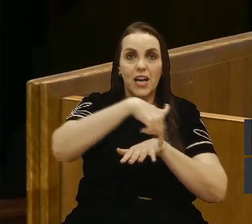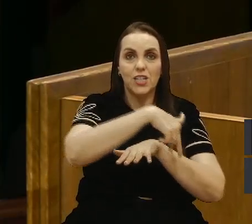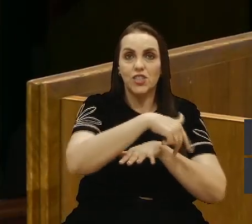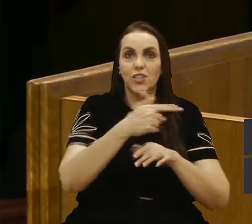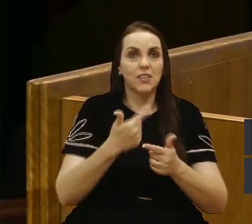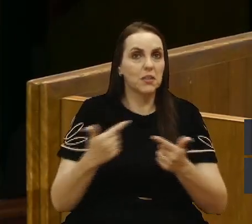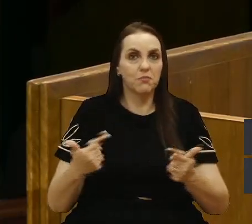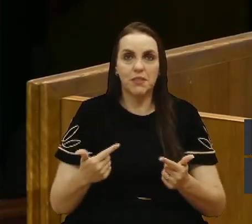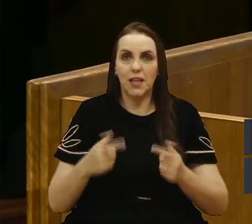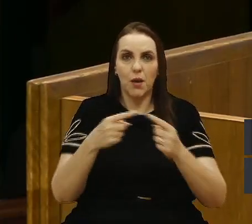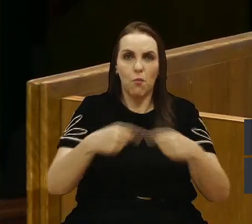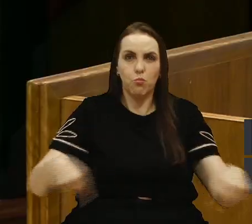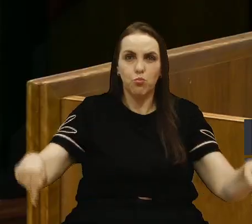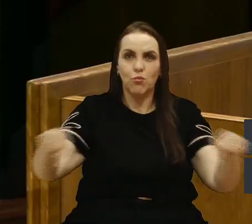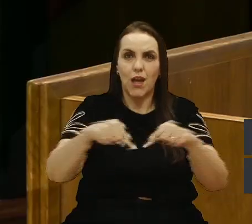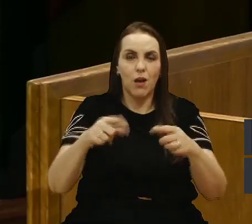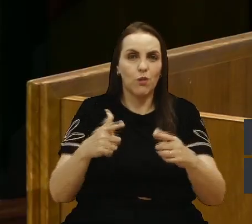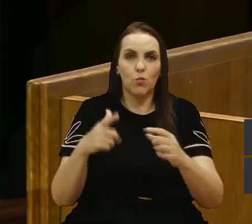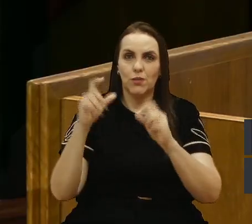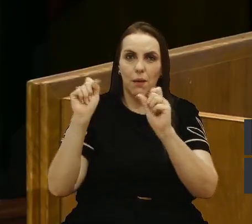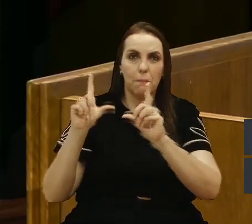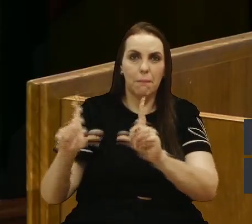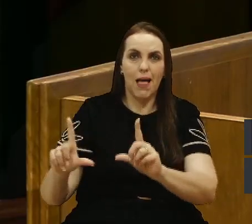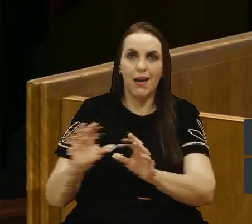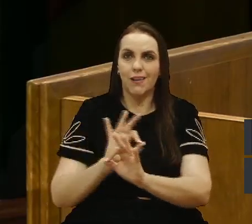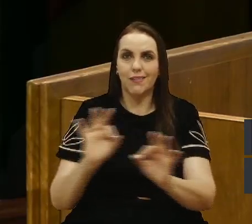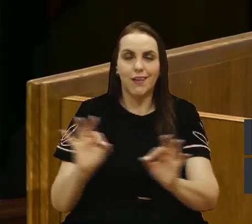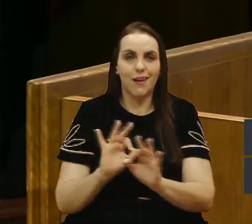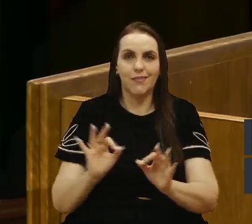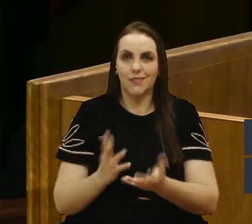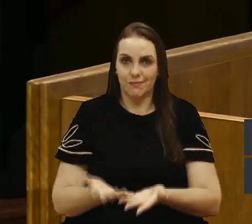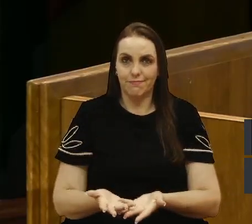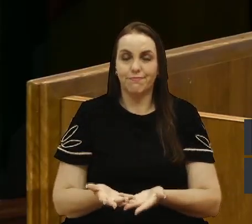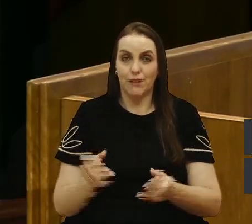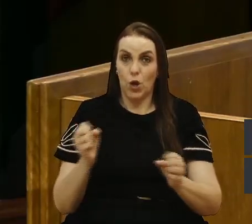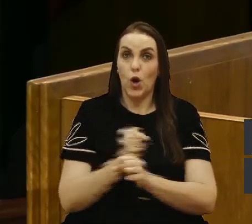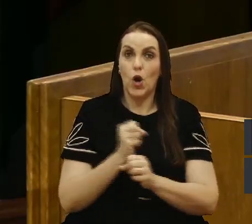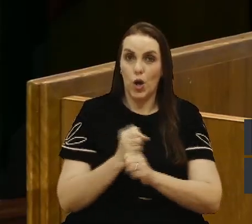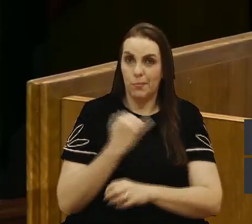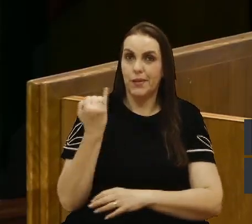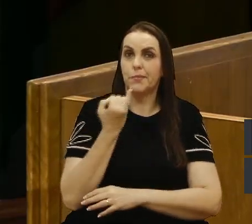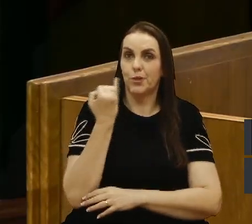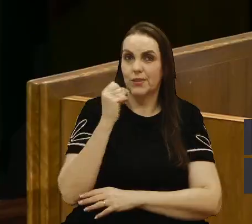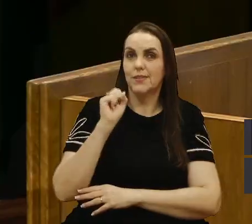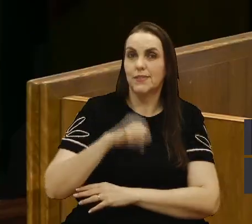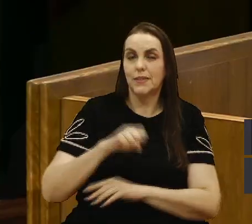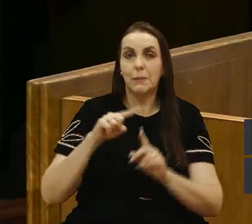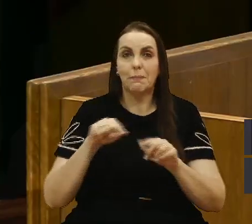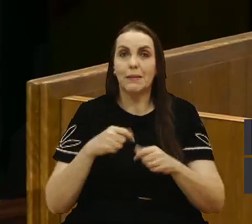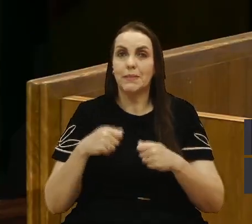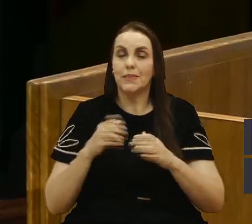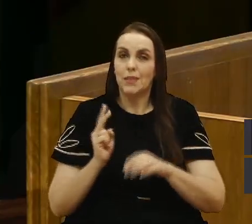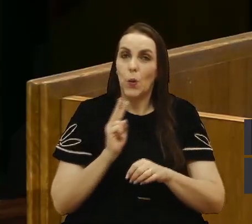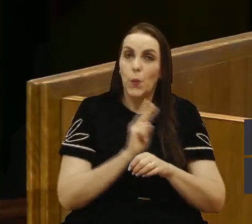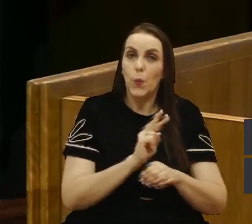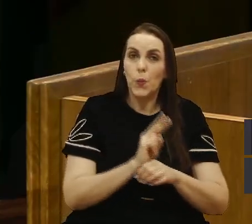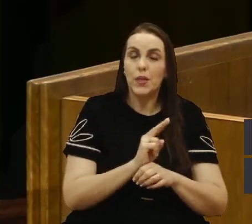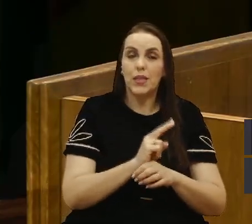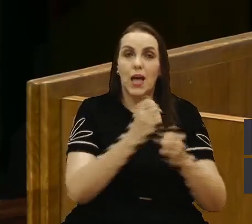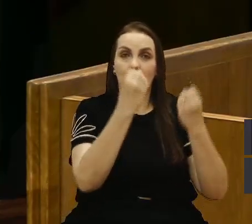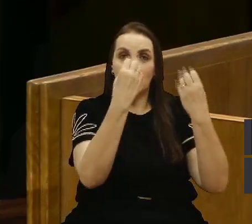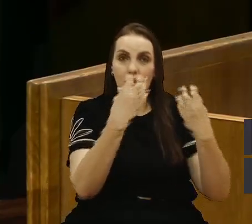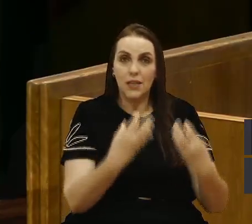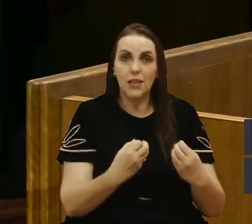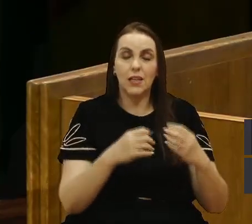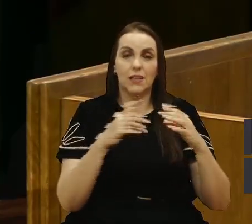sinalizado, então é uma preocupação nossa e que a gente traz. As obras são importantes, mas a gente precisa cuidar da parte da sinalização,